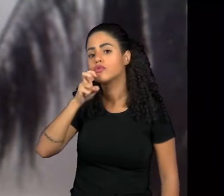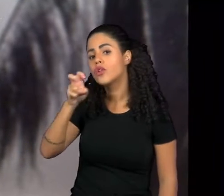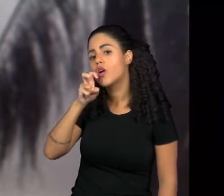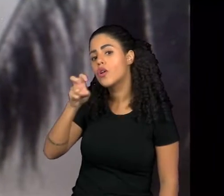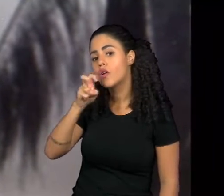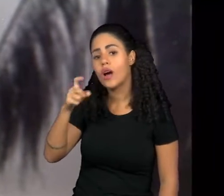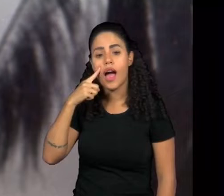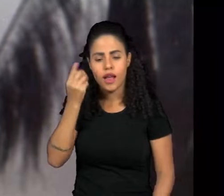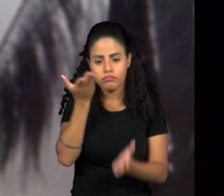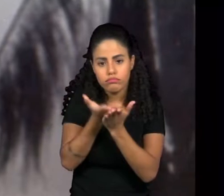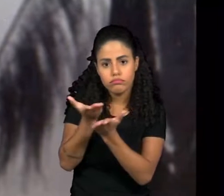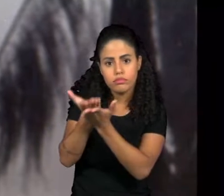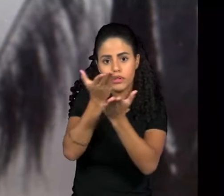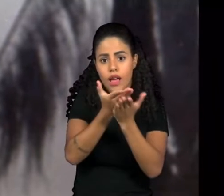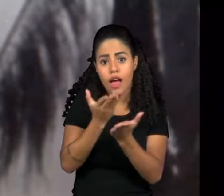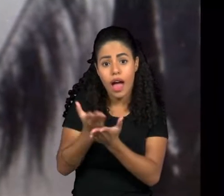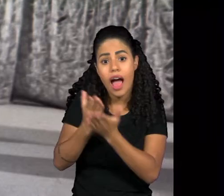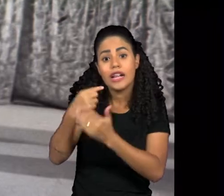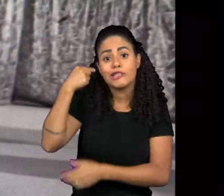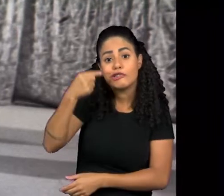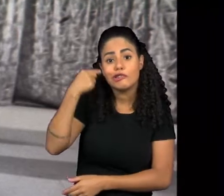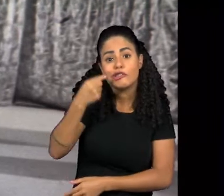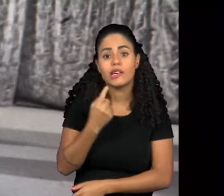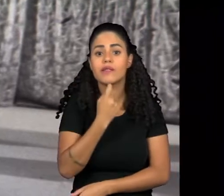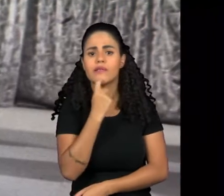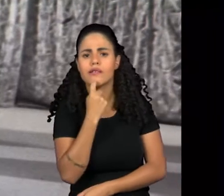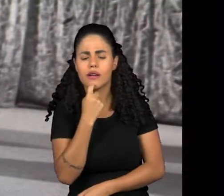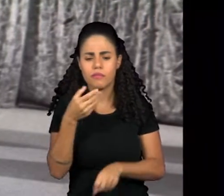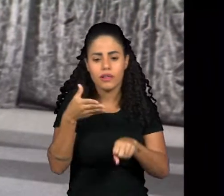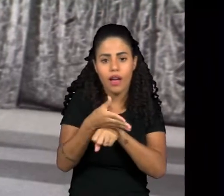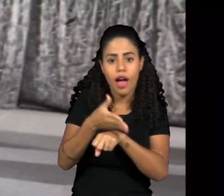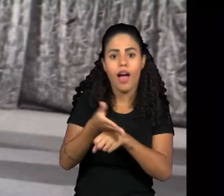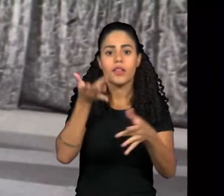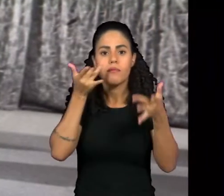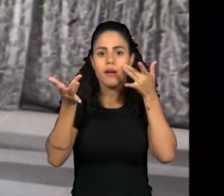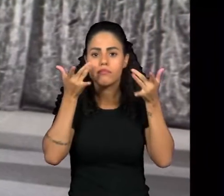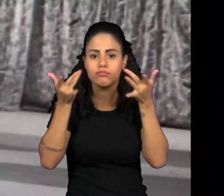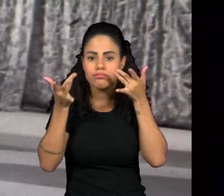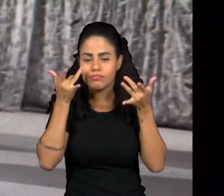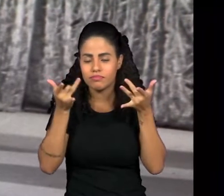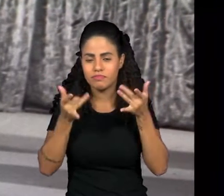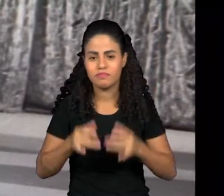e estudava direito em Campinas quando acabou se envolvendo com o teatro amador.